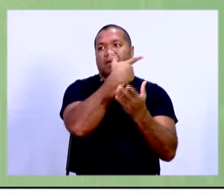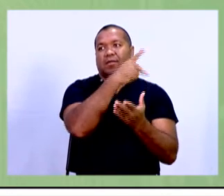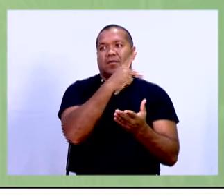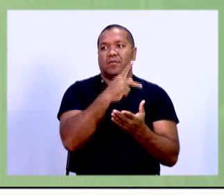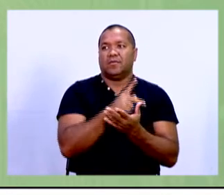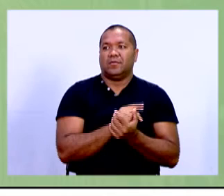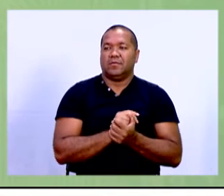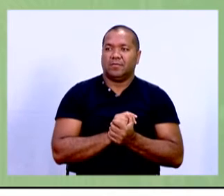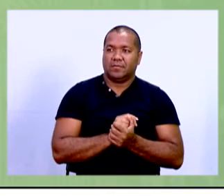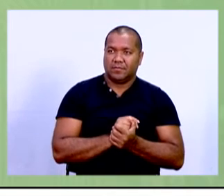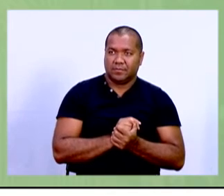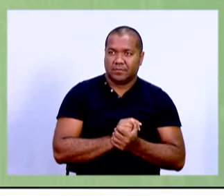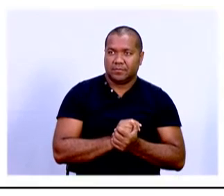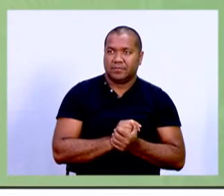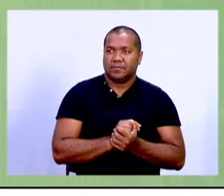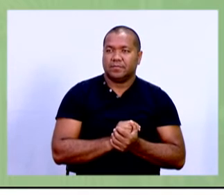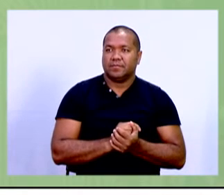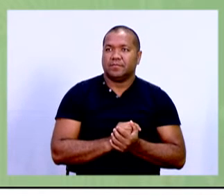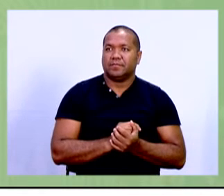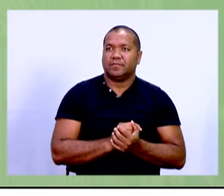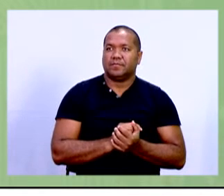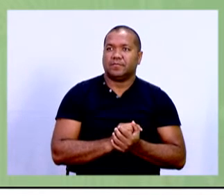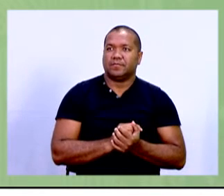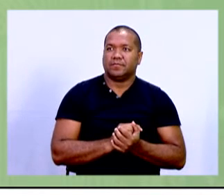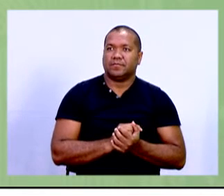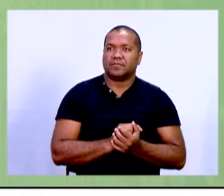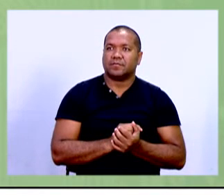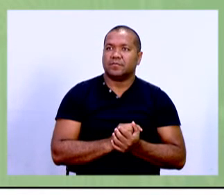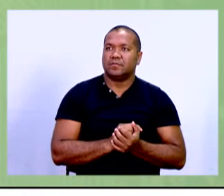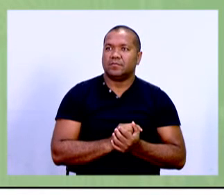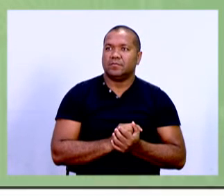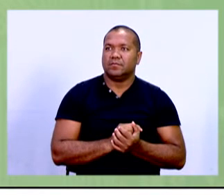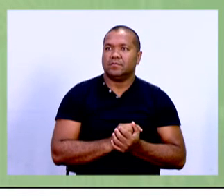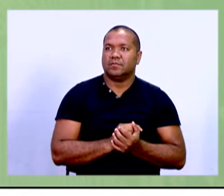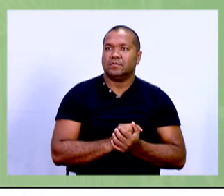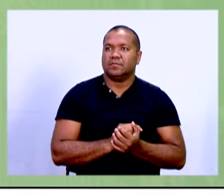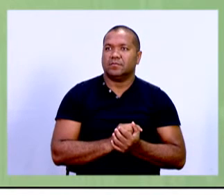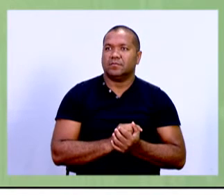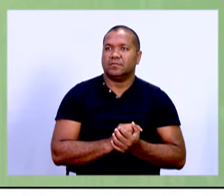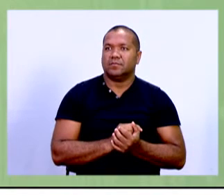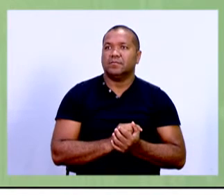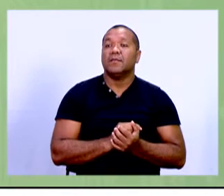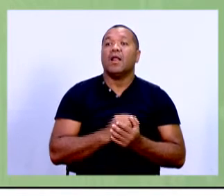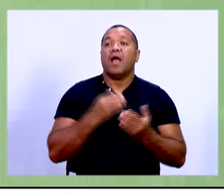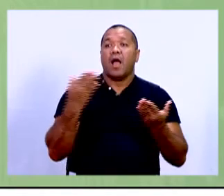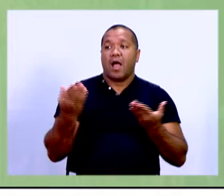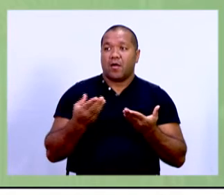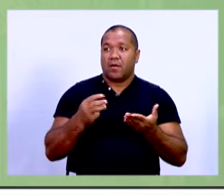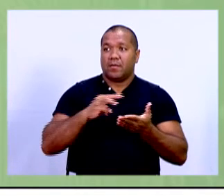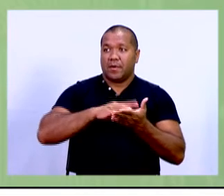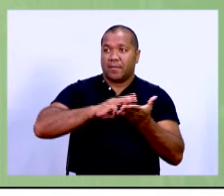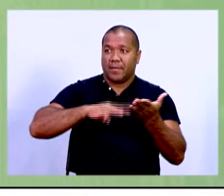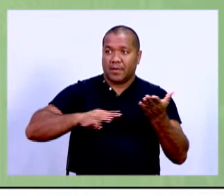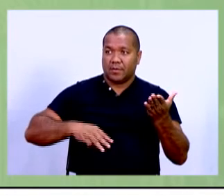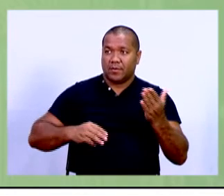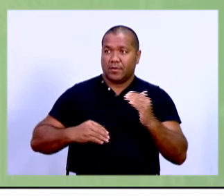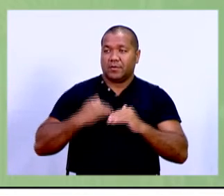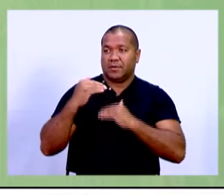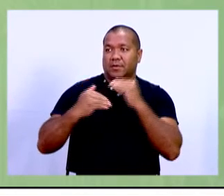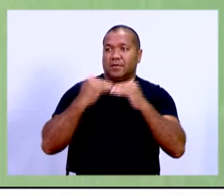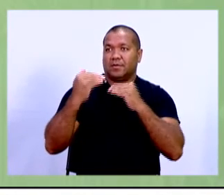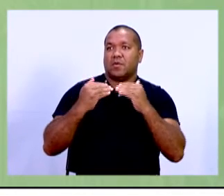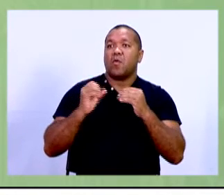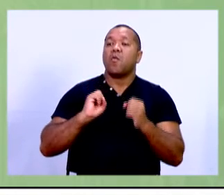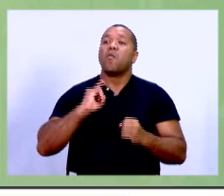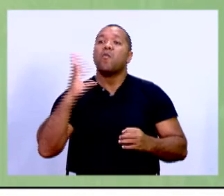outra, certo? Então vamos passar para o próximo, agora para as nossas metodologias de desenvolvimento. Qual